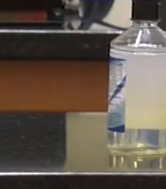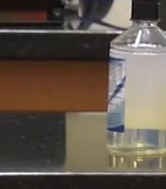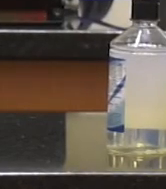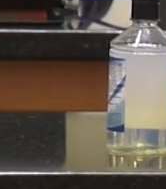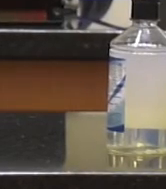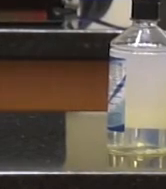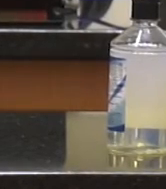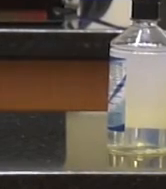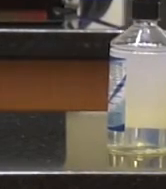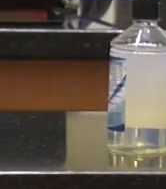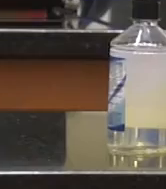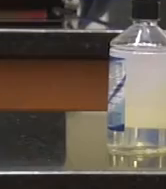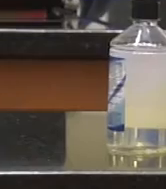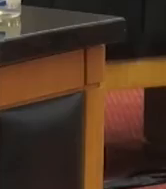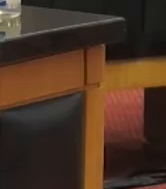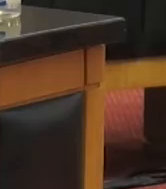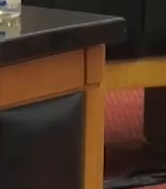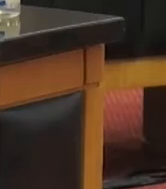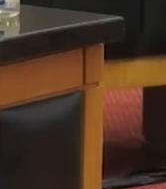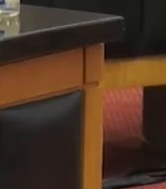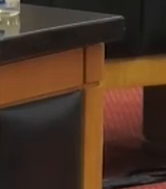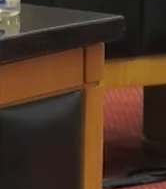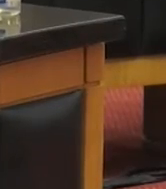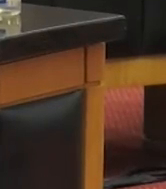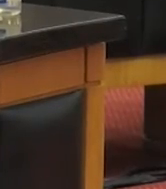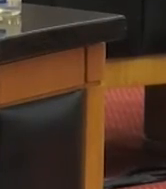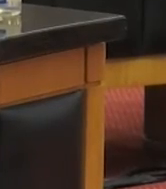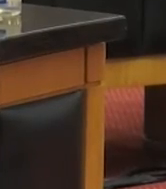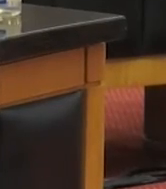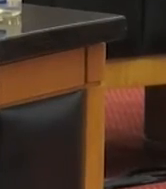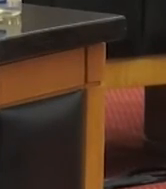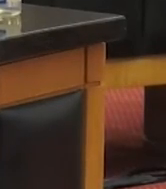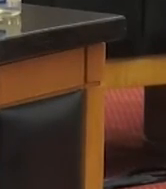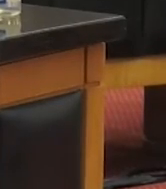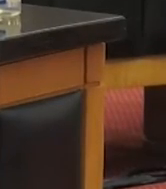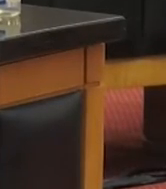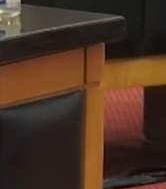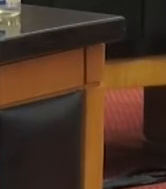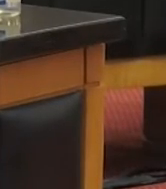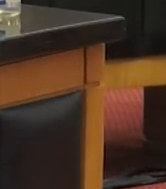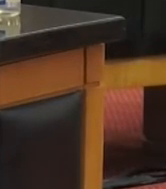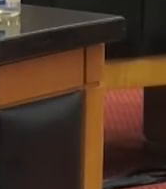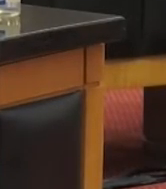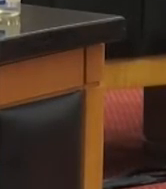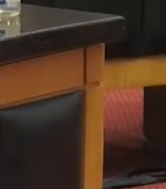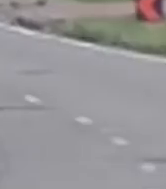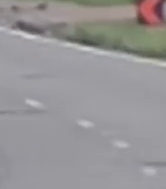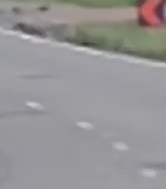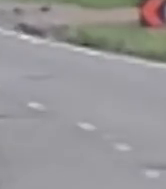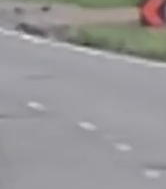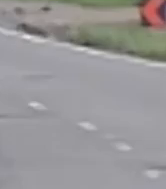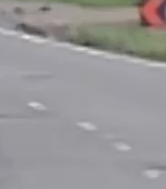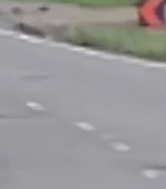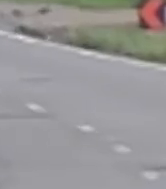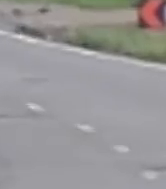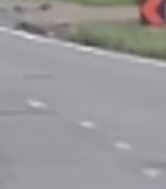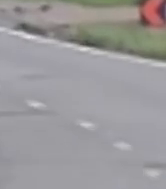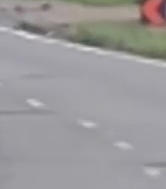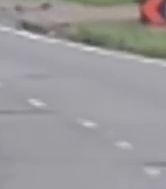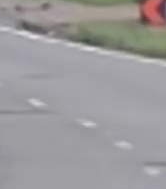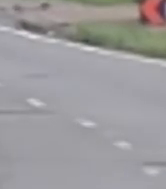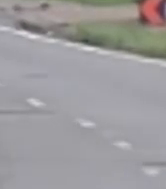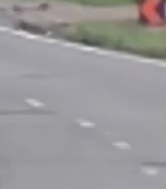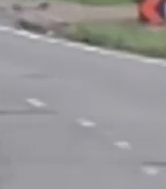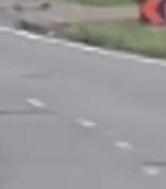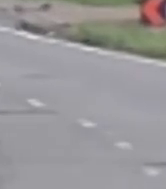espera prioridade para as rodovias que estão sob a responsabilidade do estado. Citou vários exemplos de estradas em